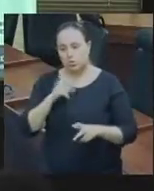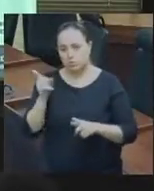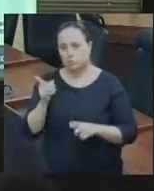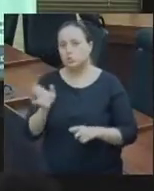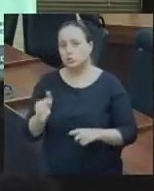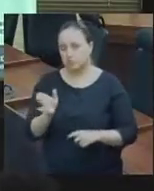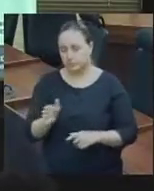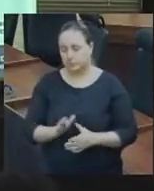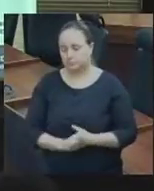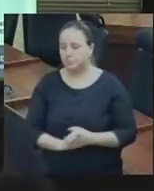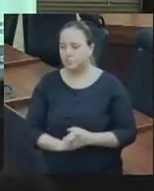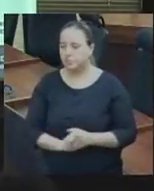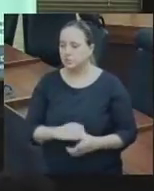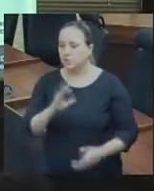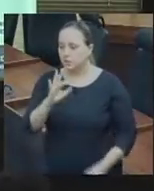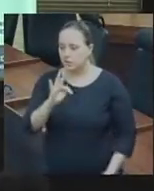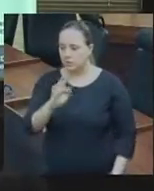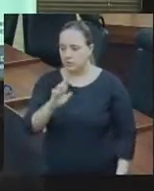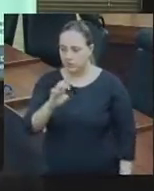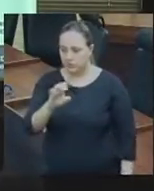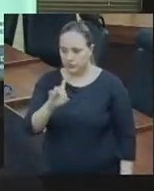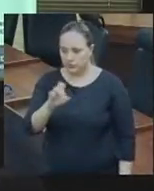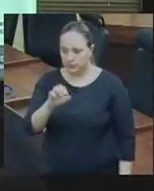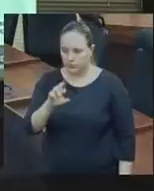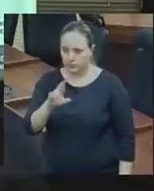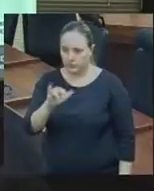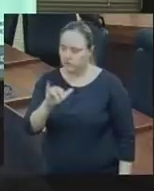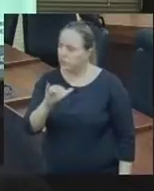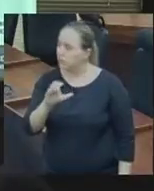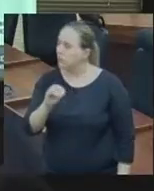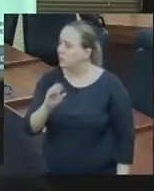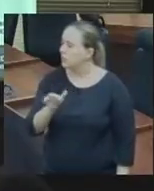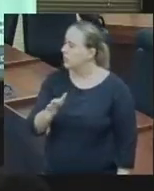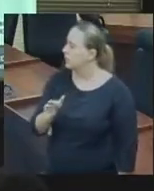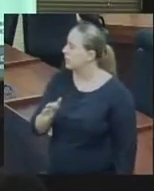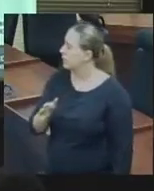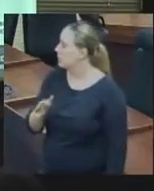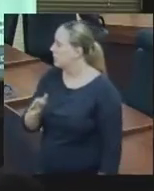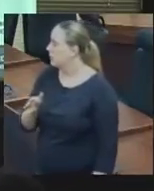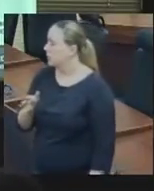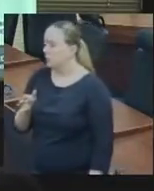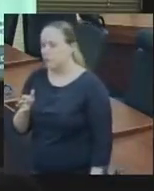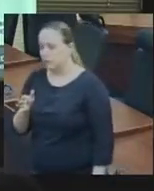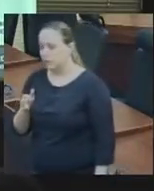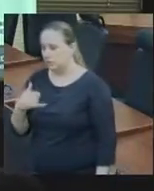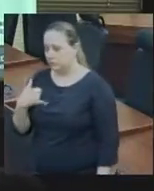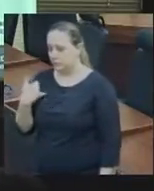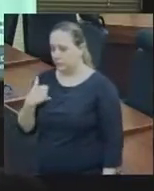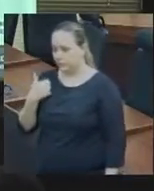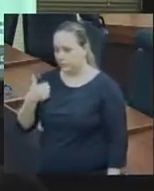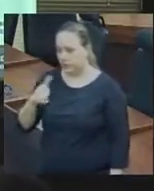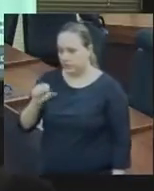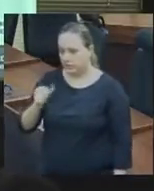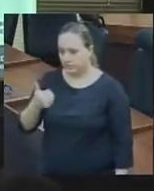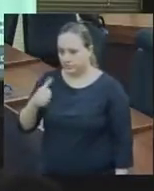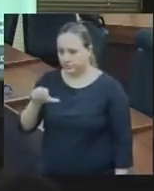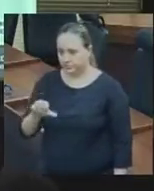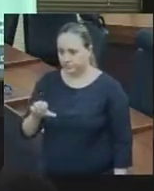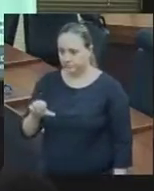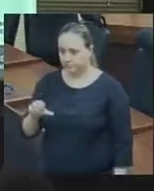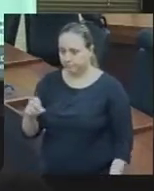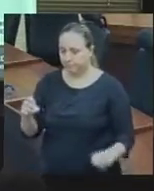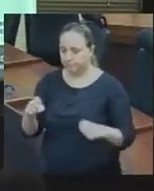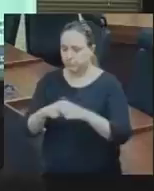frederico ele ele aos 19 anos sofreu acidente de moto